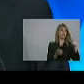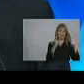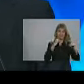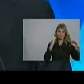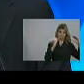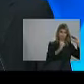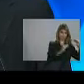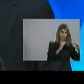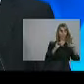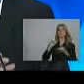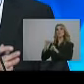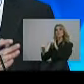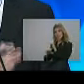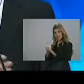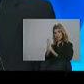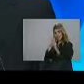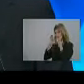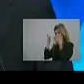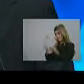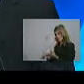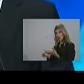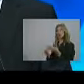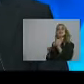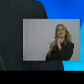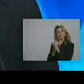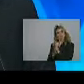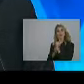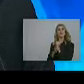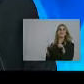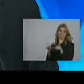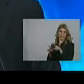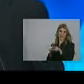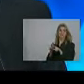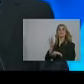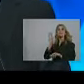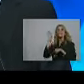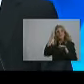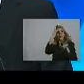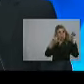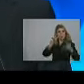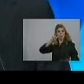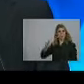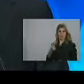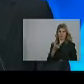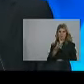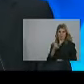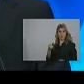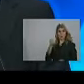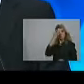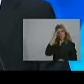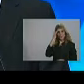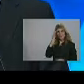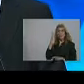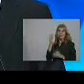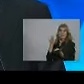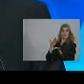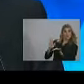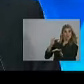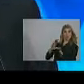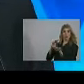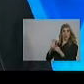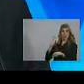na Guarda, mudar o seu foco para a segurança pública, chamar esses 1.200 excedentes do concurso da Guarda